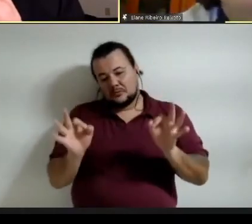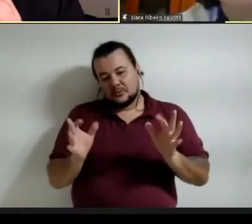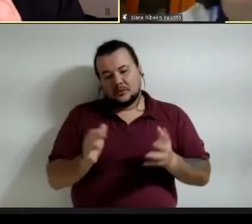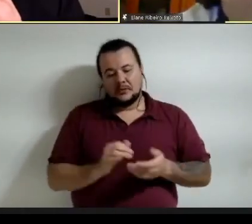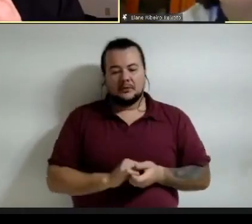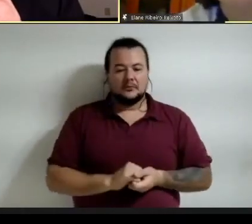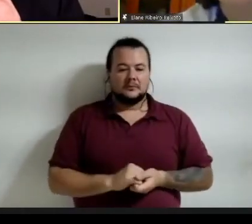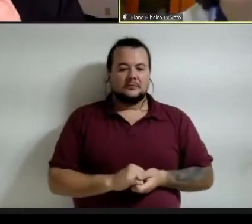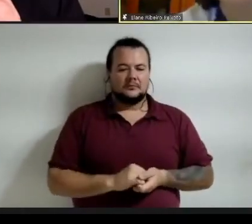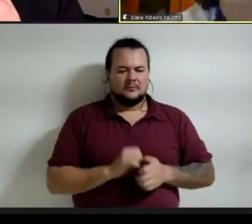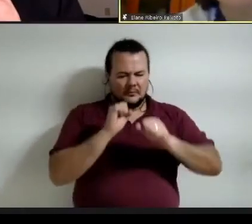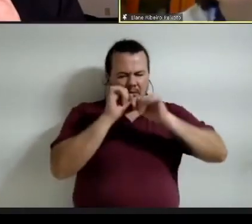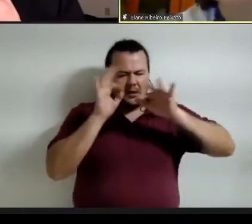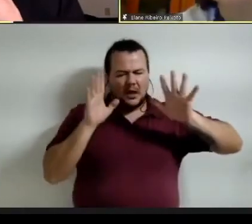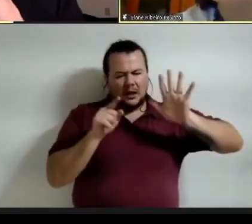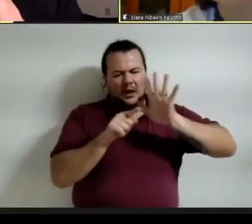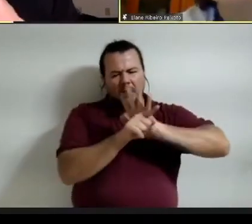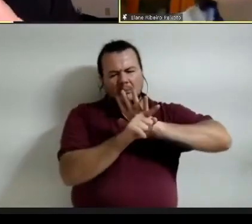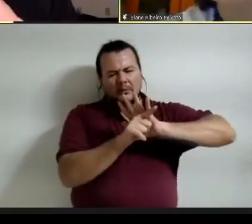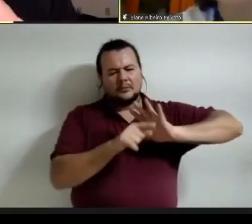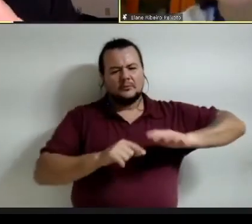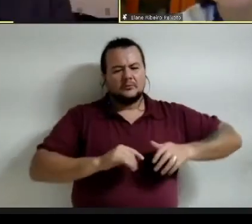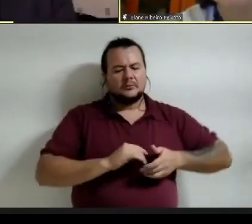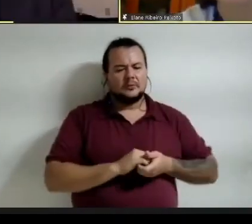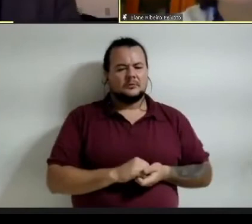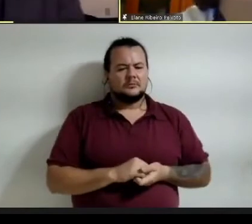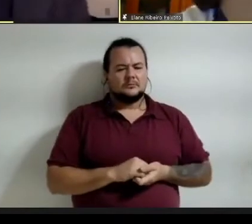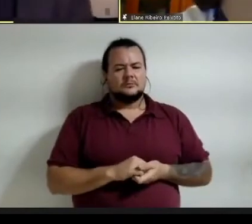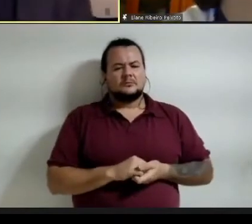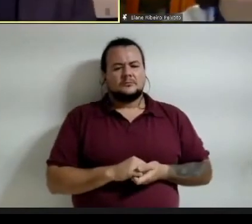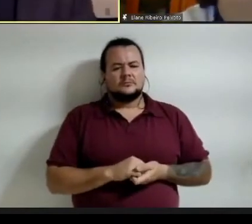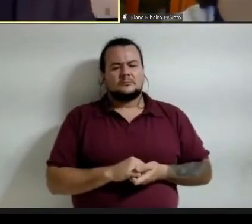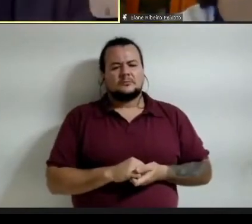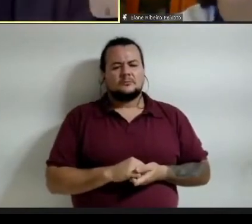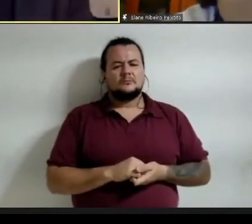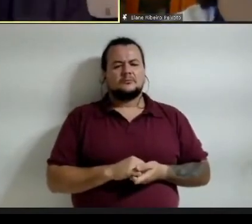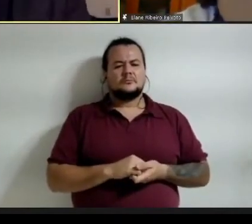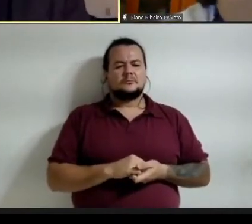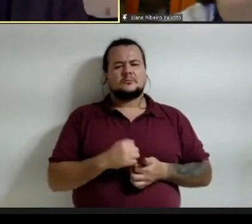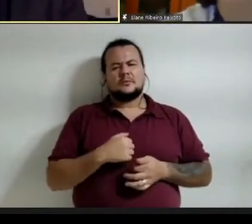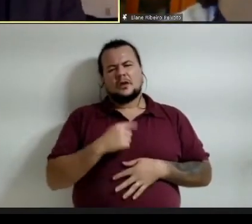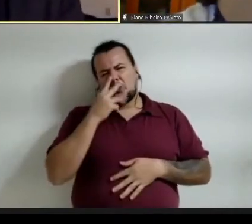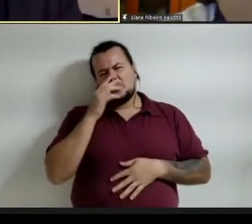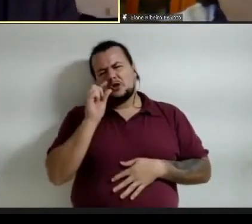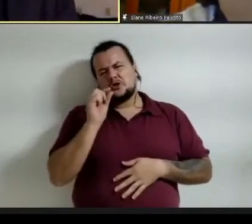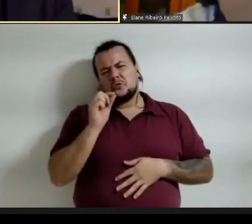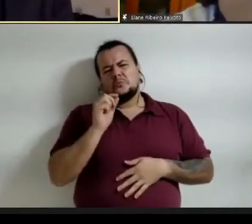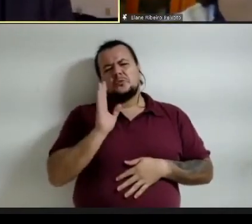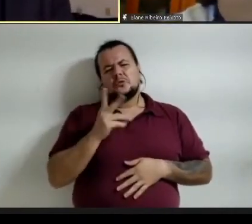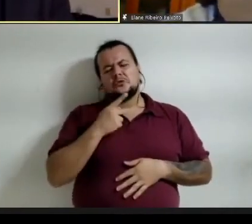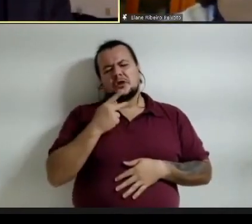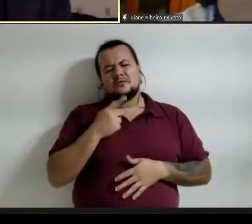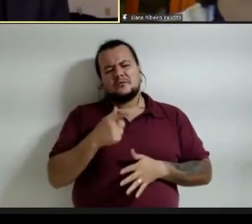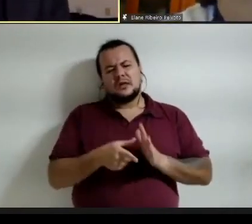Ficou clara a pergunta? Eu acho que é um pouco da linha que eu já falei antes. Eu acho que